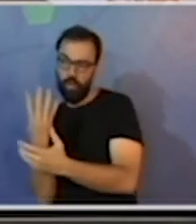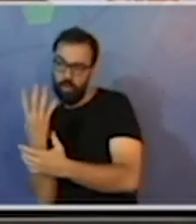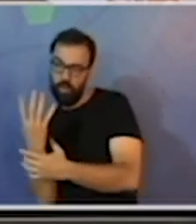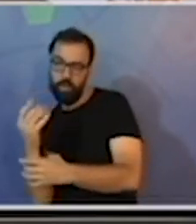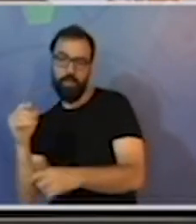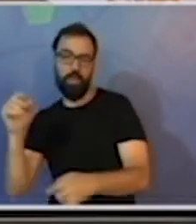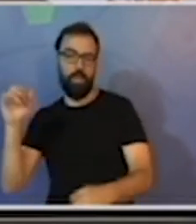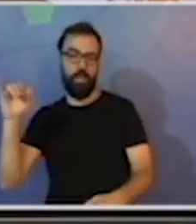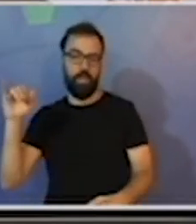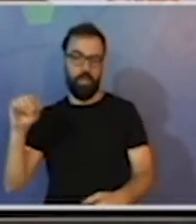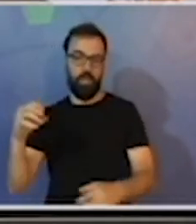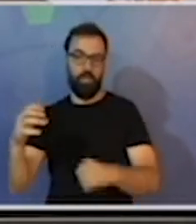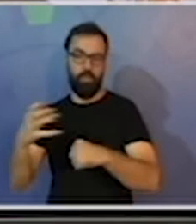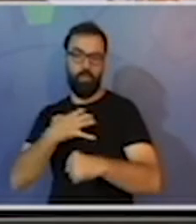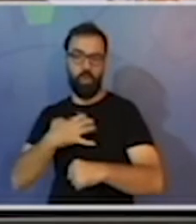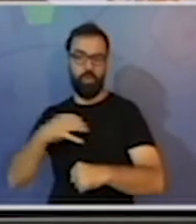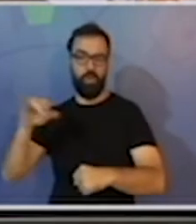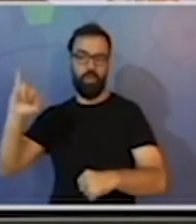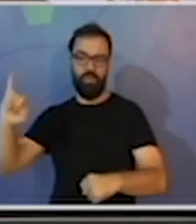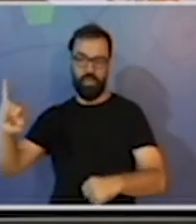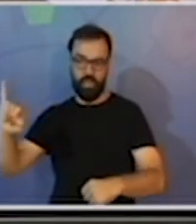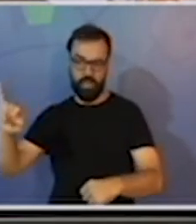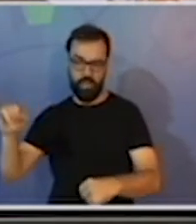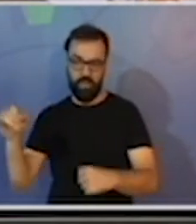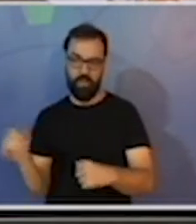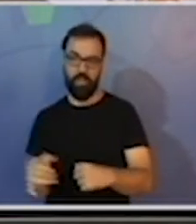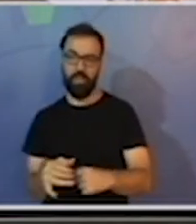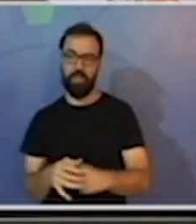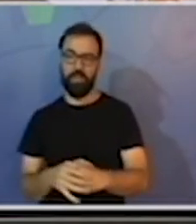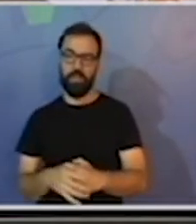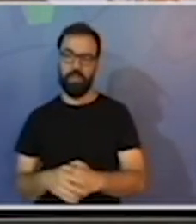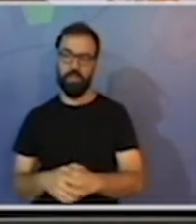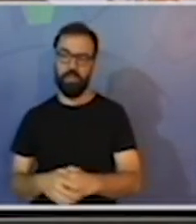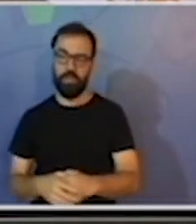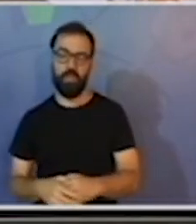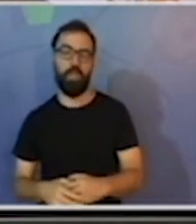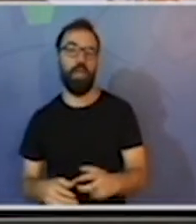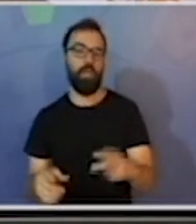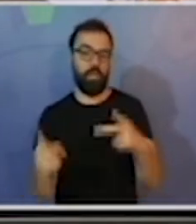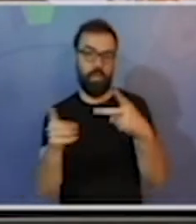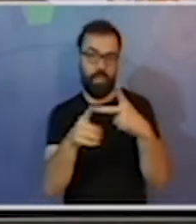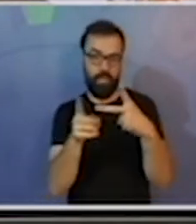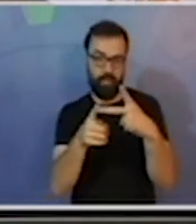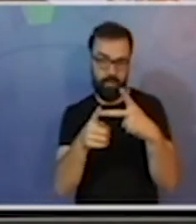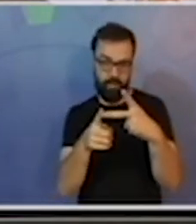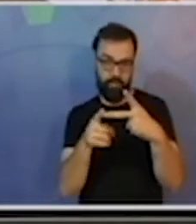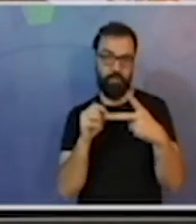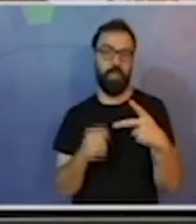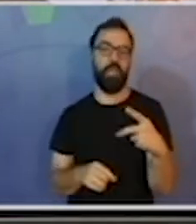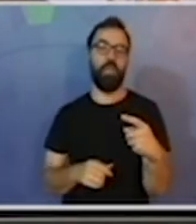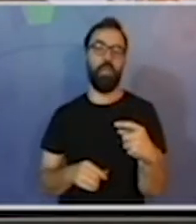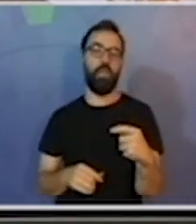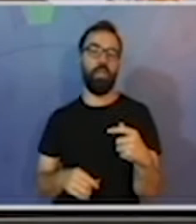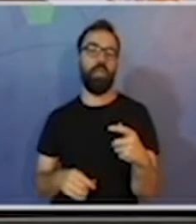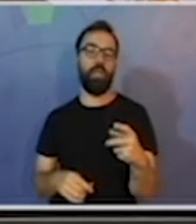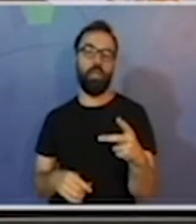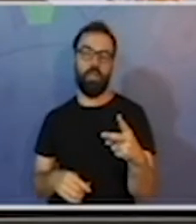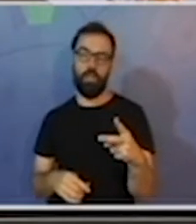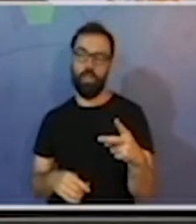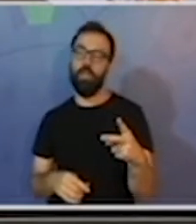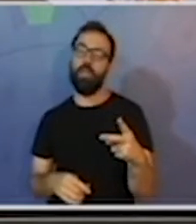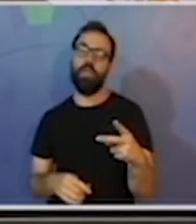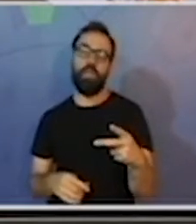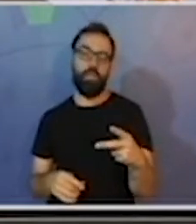é o infinitivo pessoal é também conhecido como o infinitivo flexionado porque